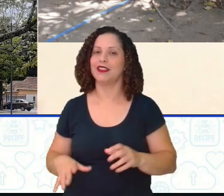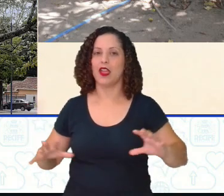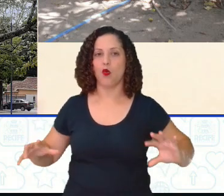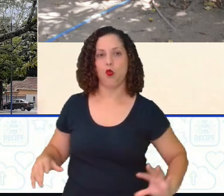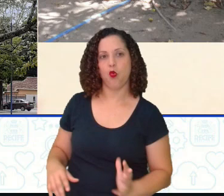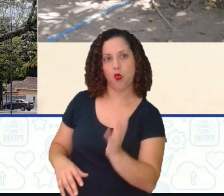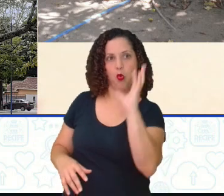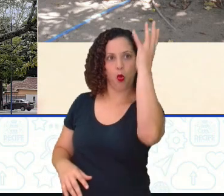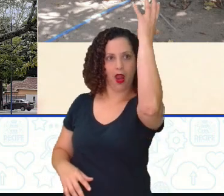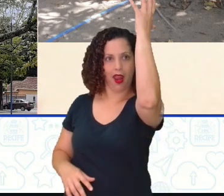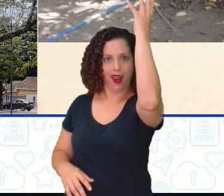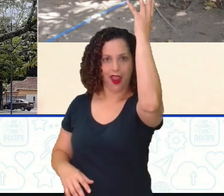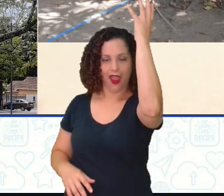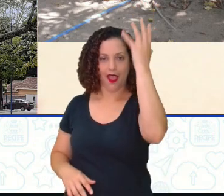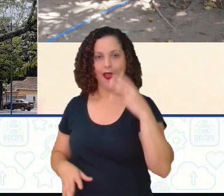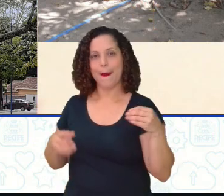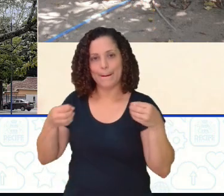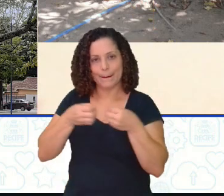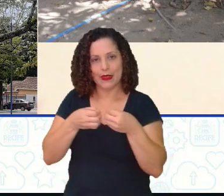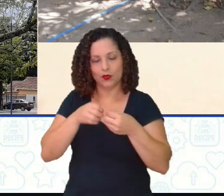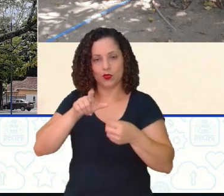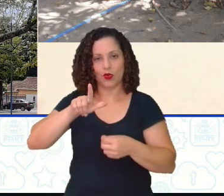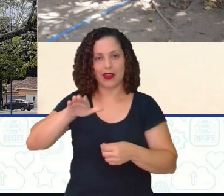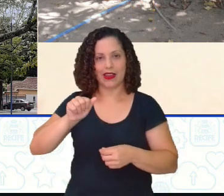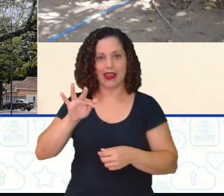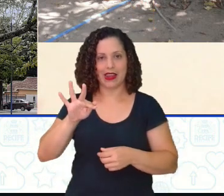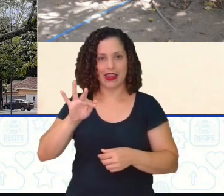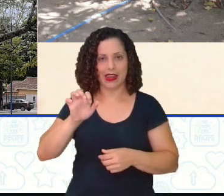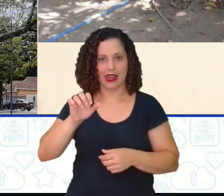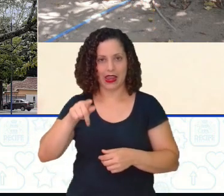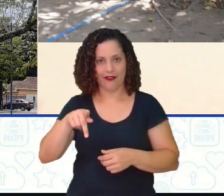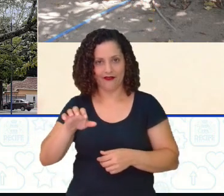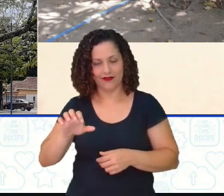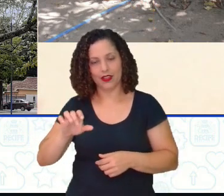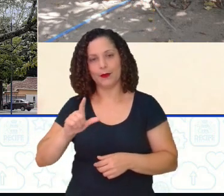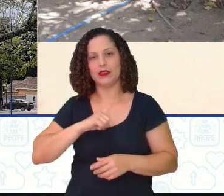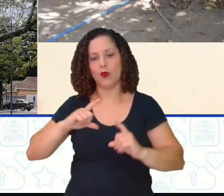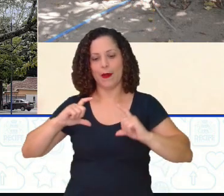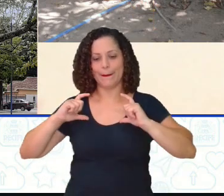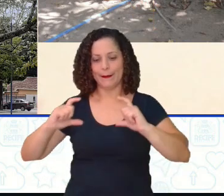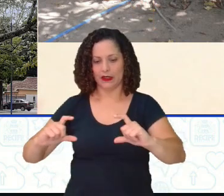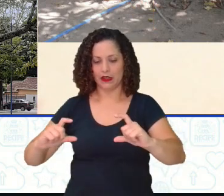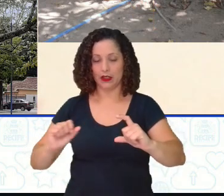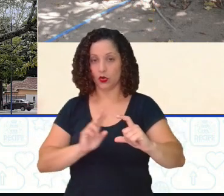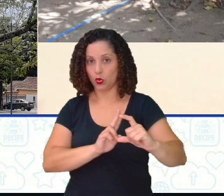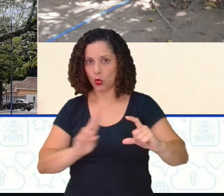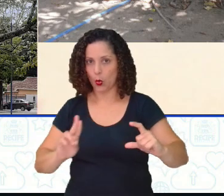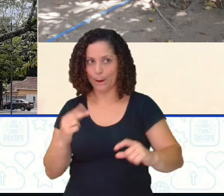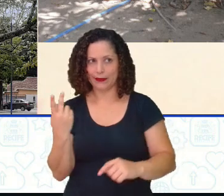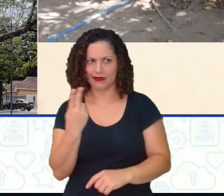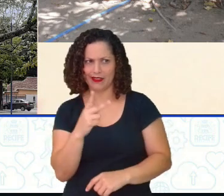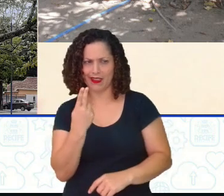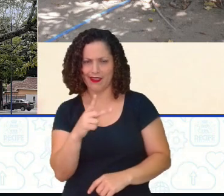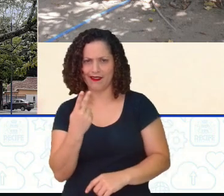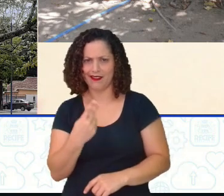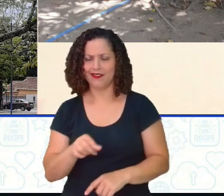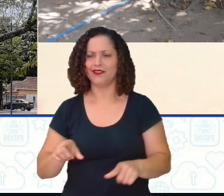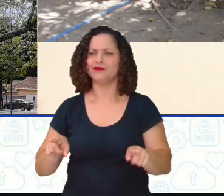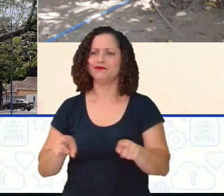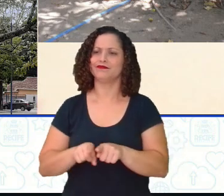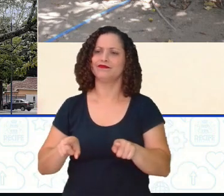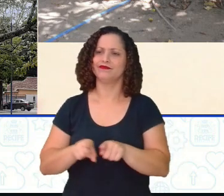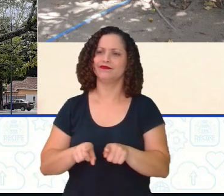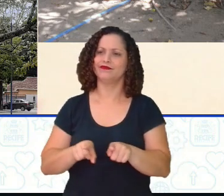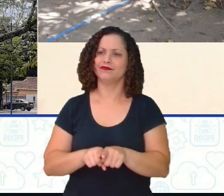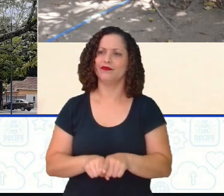ao Lafepe, e tem uma plaquinha dizendo o nome, né? Não só o nome popular, o baobá, como o nome científico,